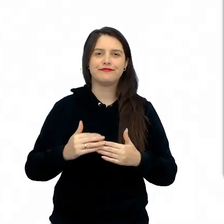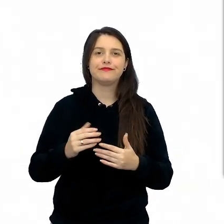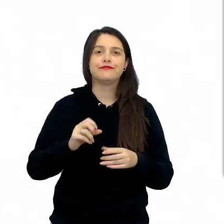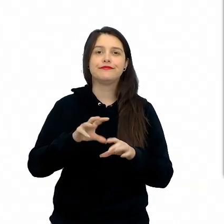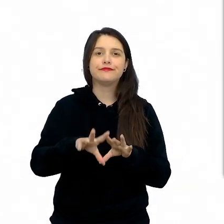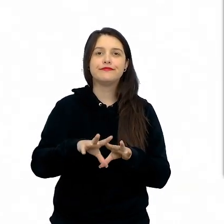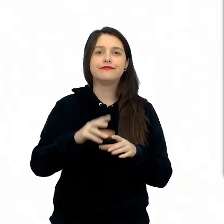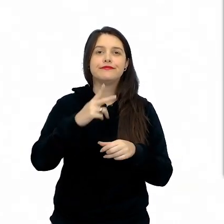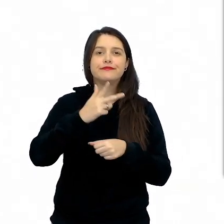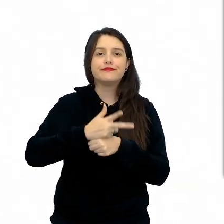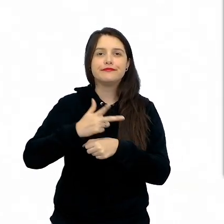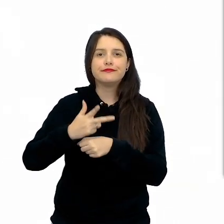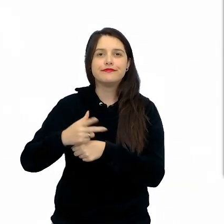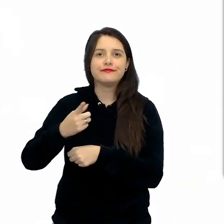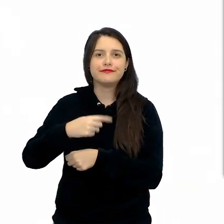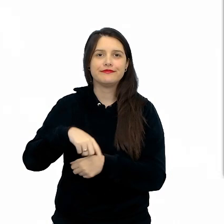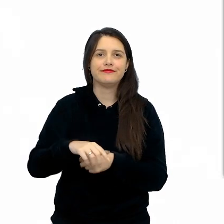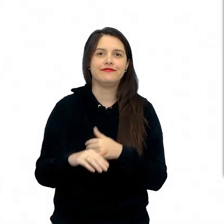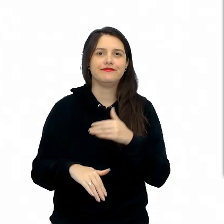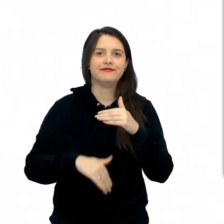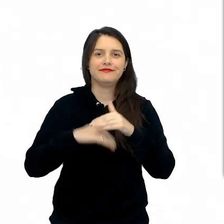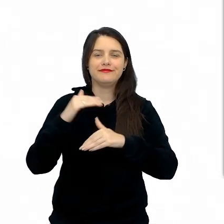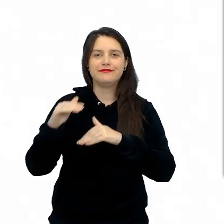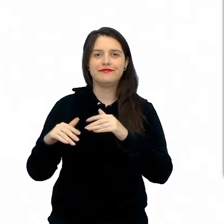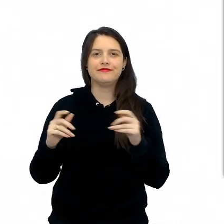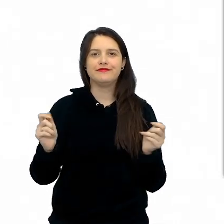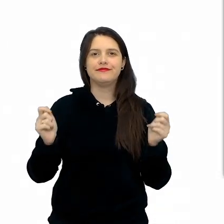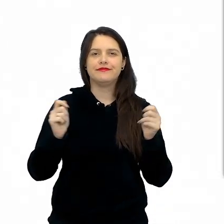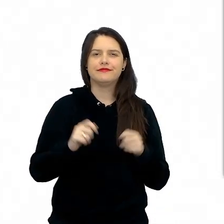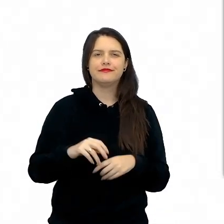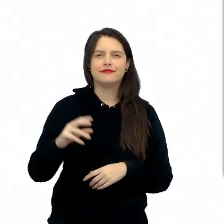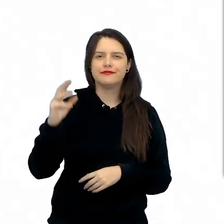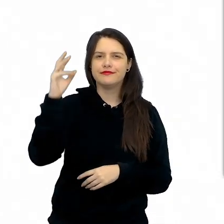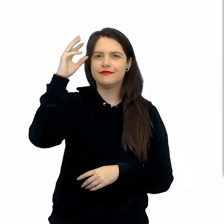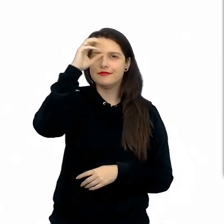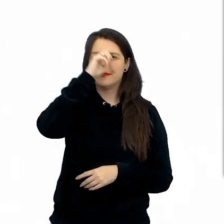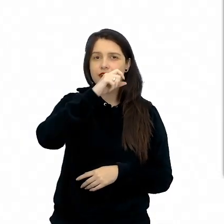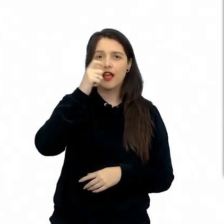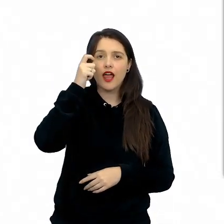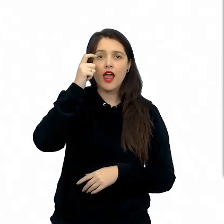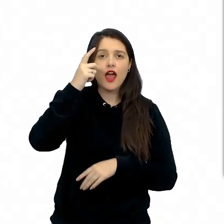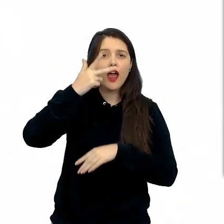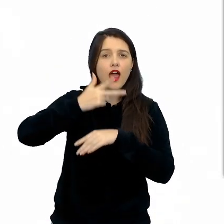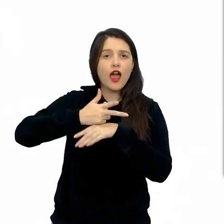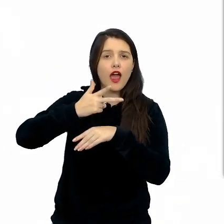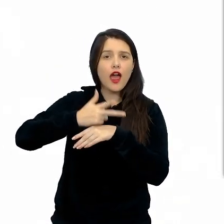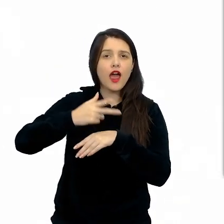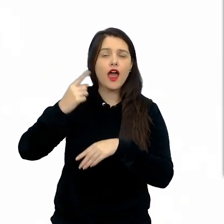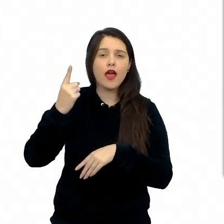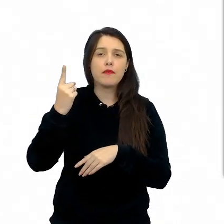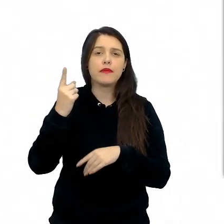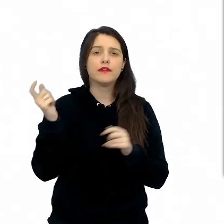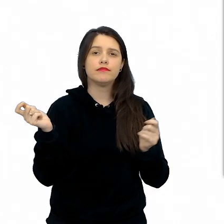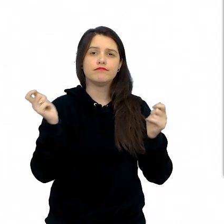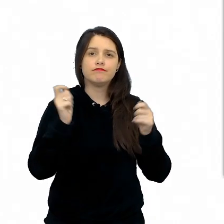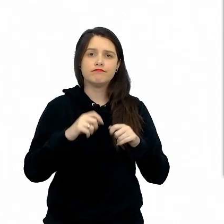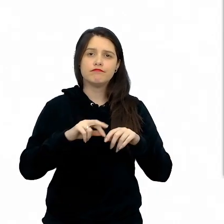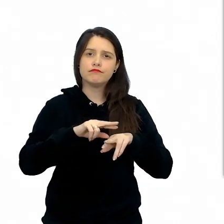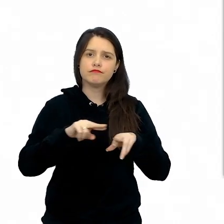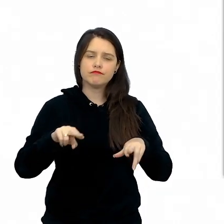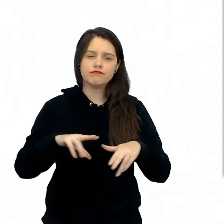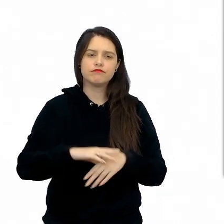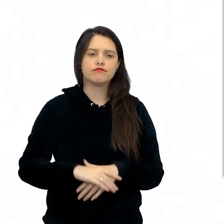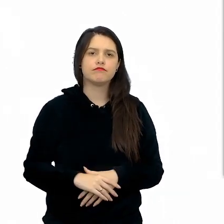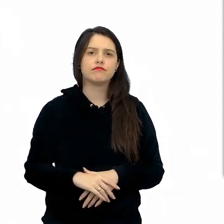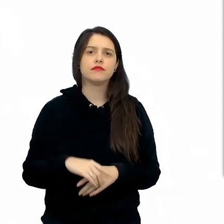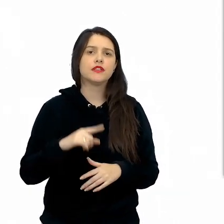gravação, vocês fazem o desdobramento da pauta que acabaram de assistir e darão continuidade nos estudos.